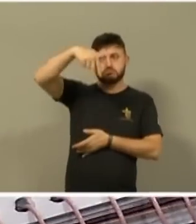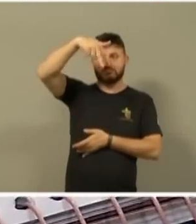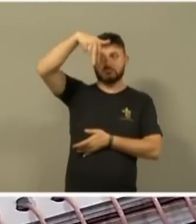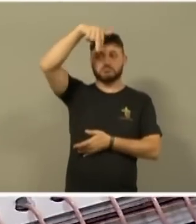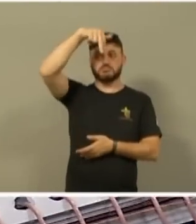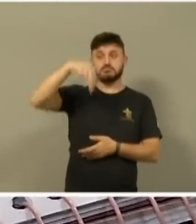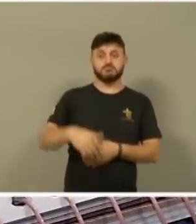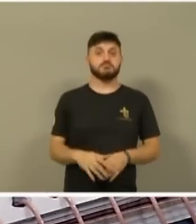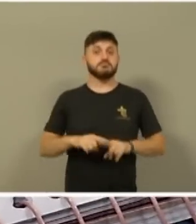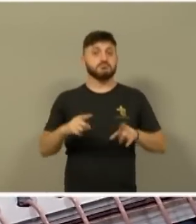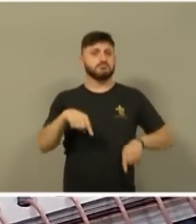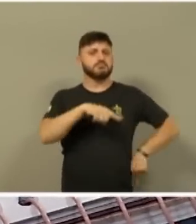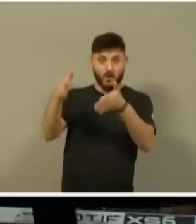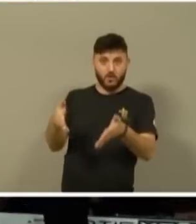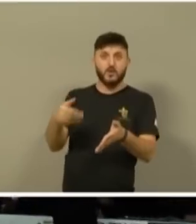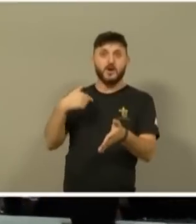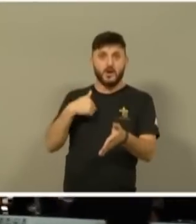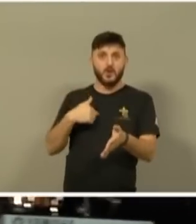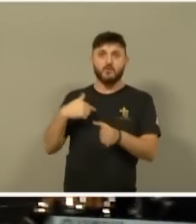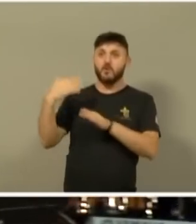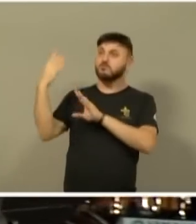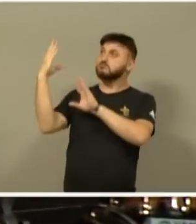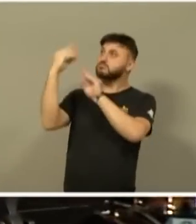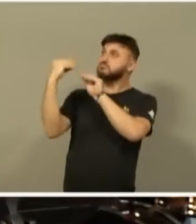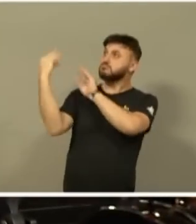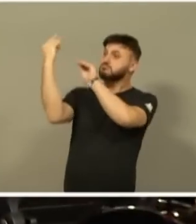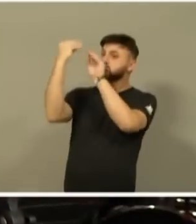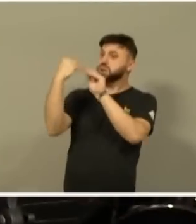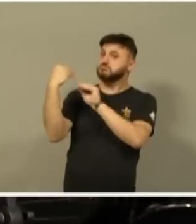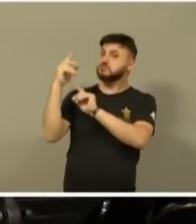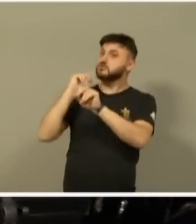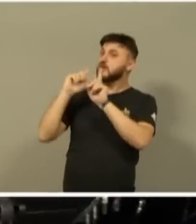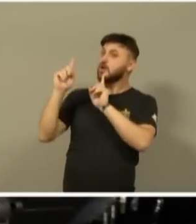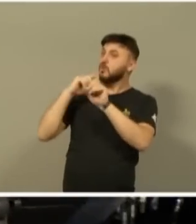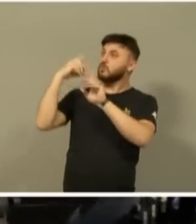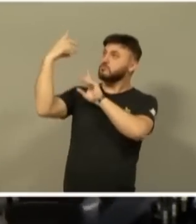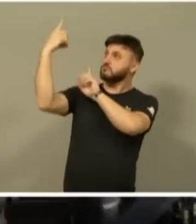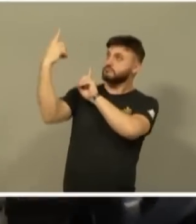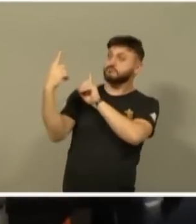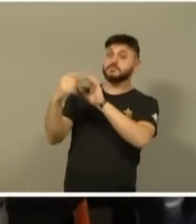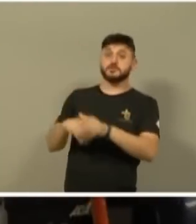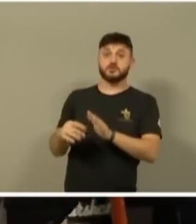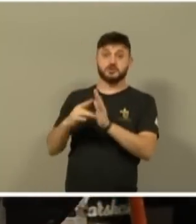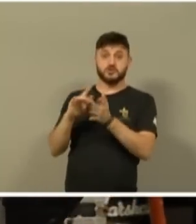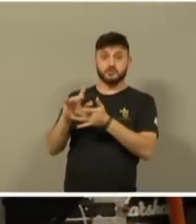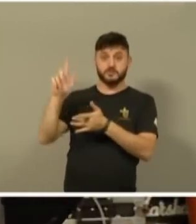ressuscitado, é aquele com quem eu vou dialogar. Jesus é a presença